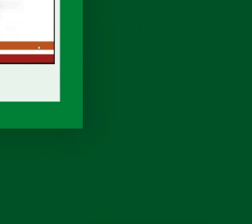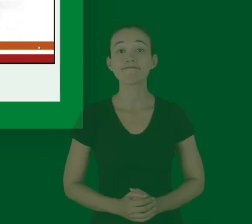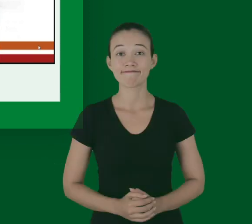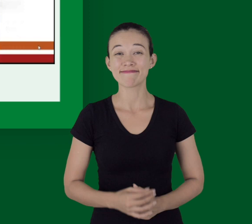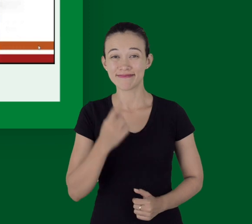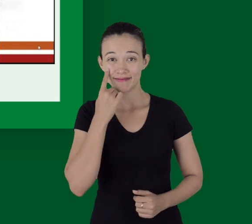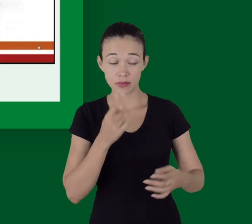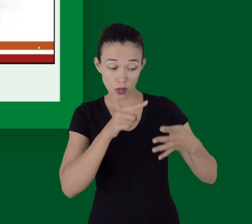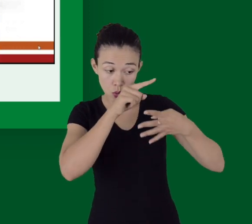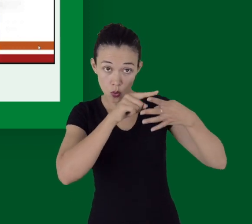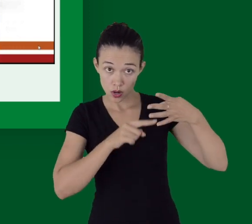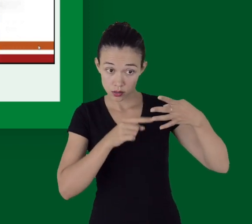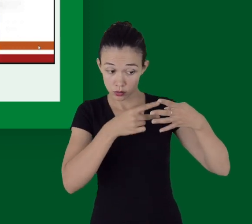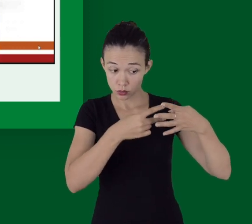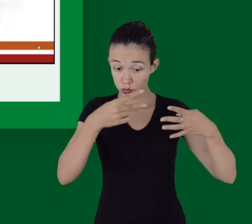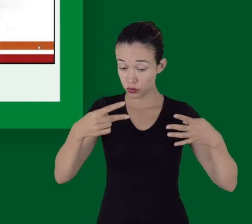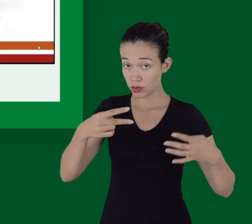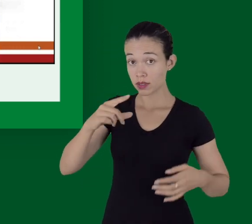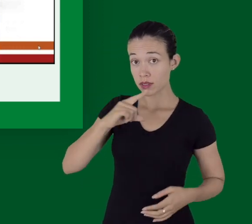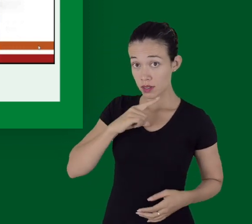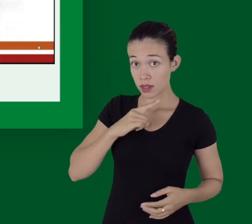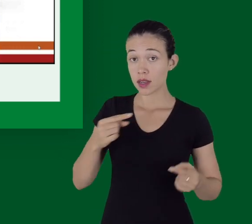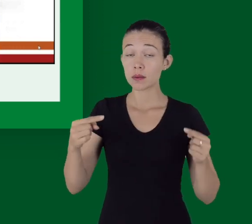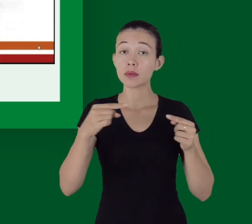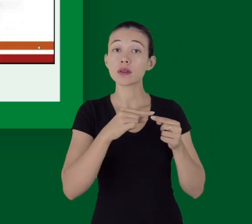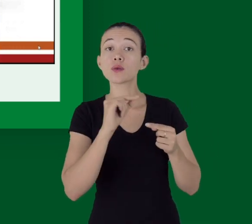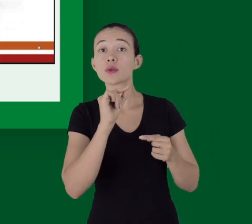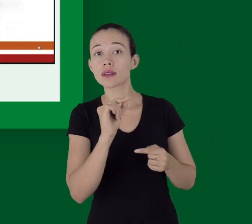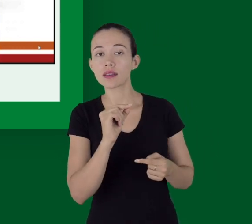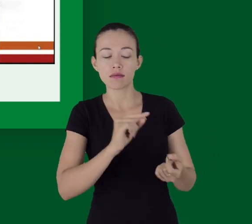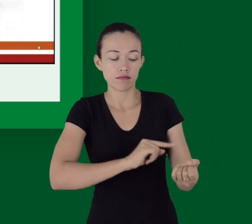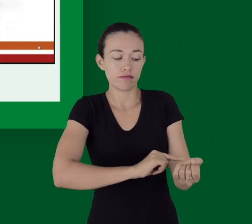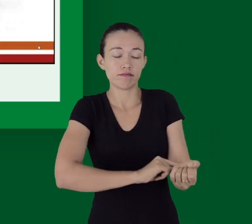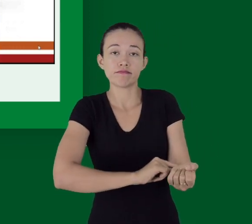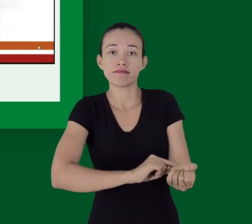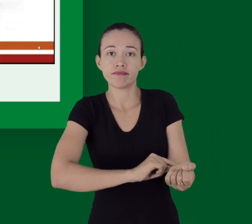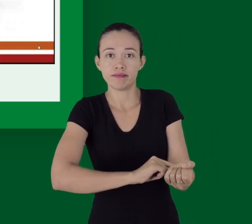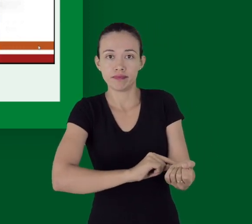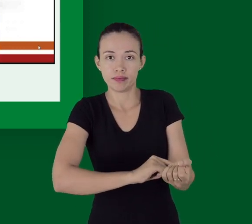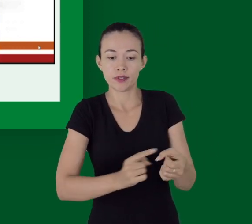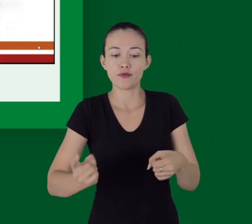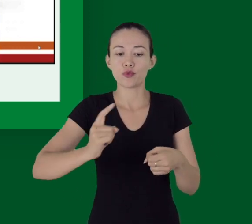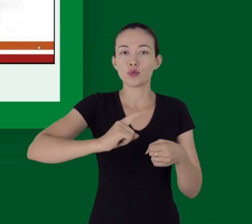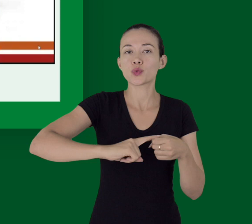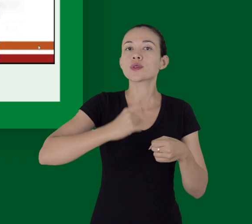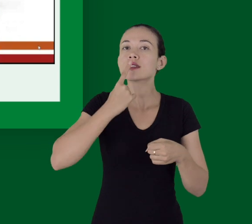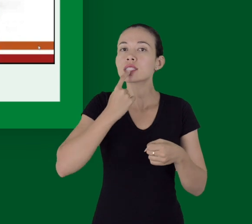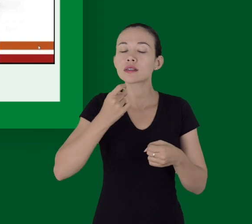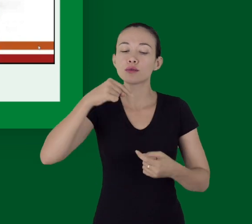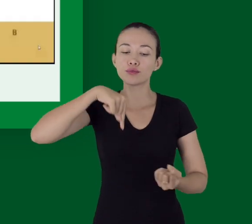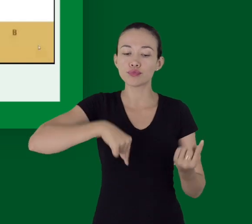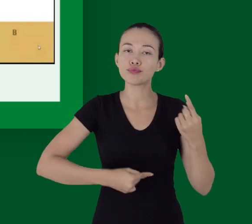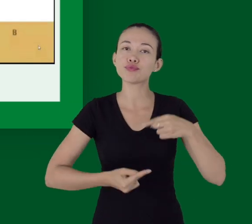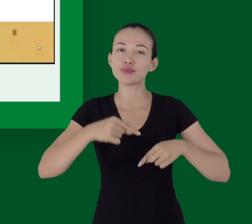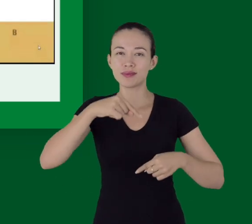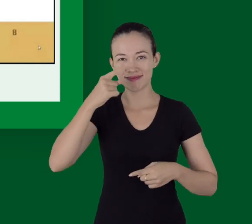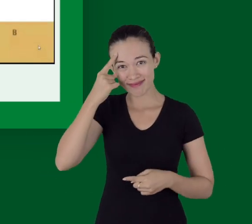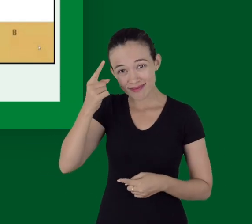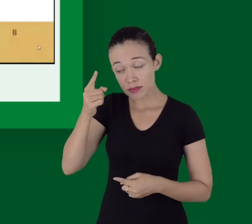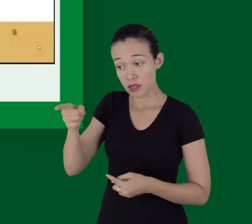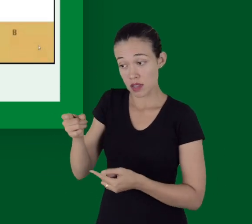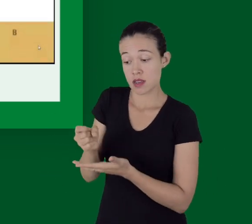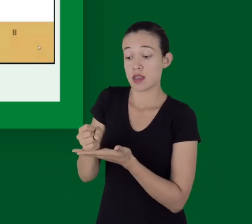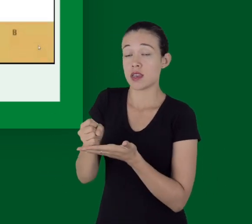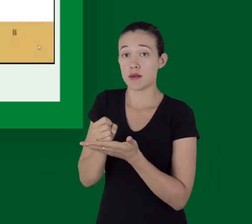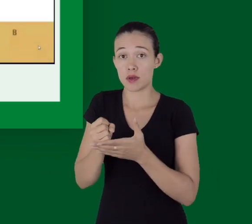Então, tendo 2 desses 4 critérios, a gente considera que teve critério de hiperfusão, ou seja, a trombólise deu certo. Mas ele vai